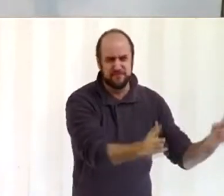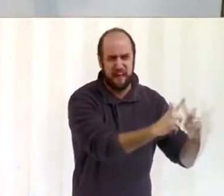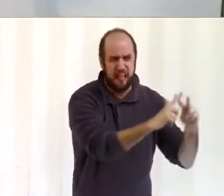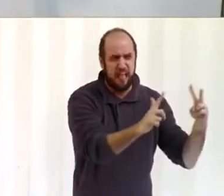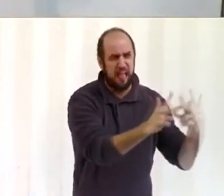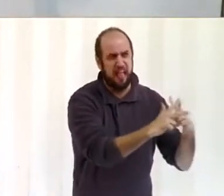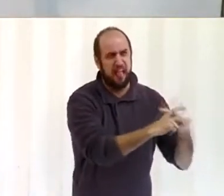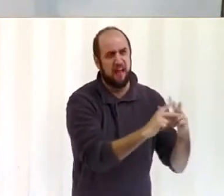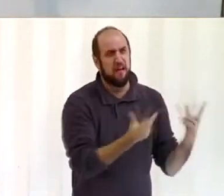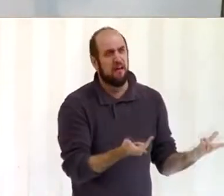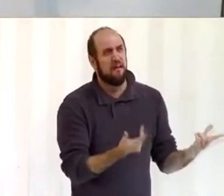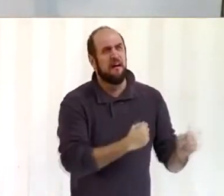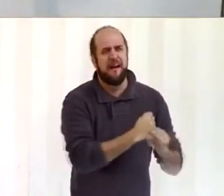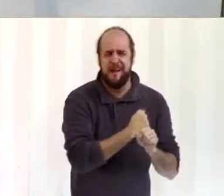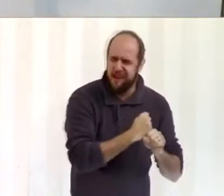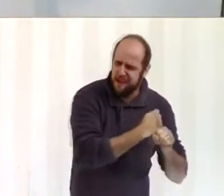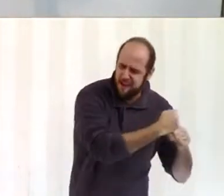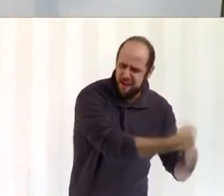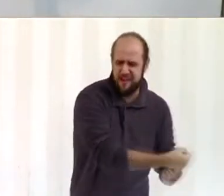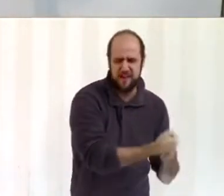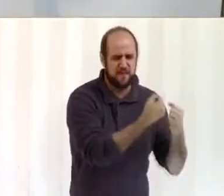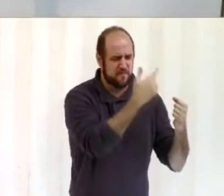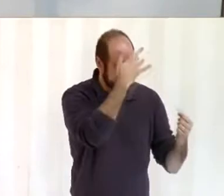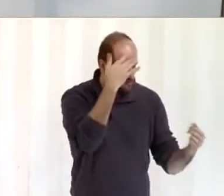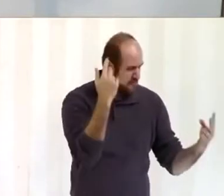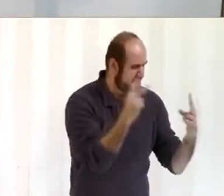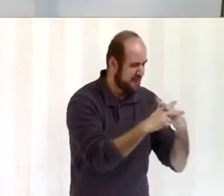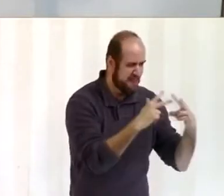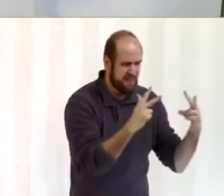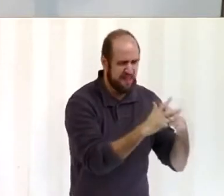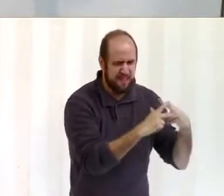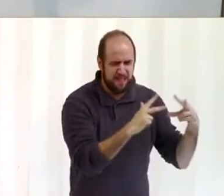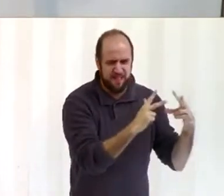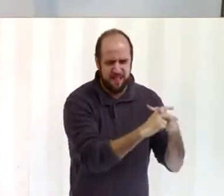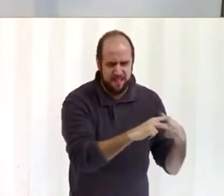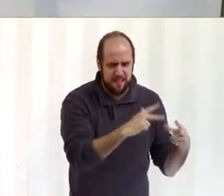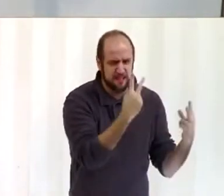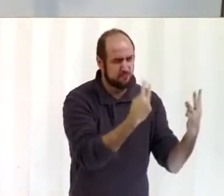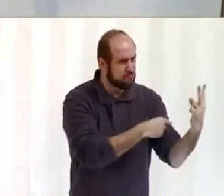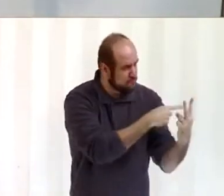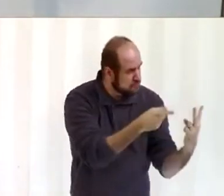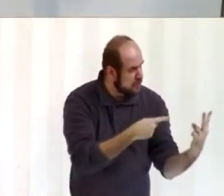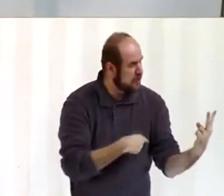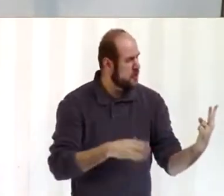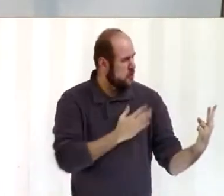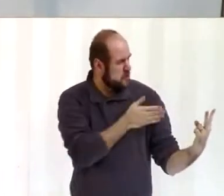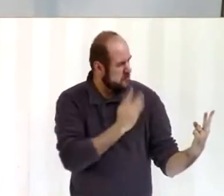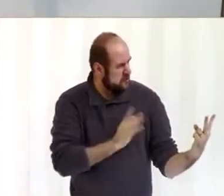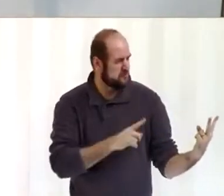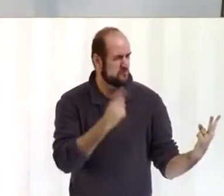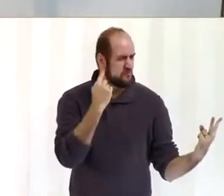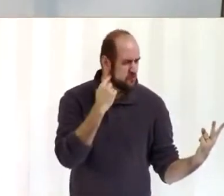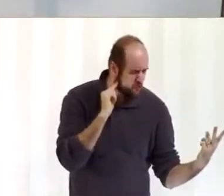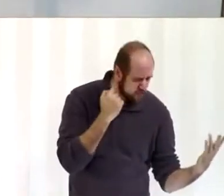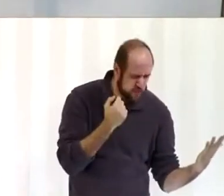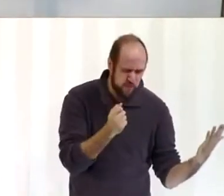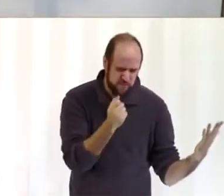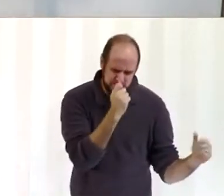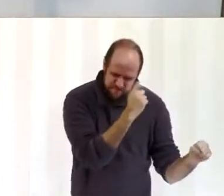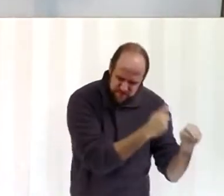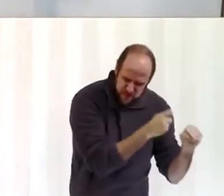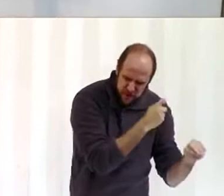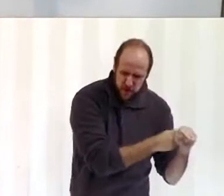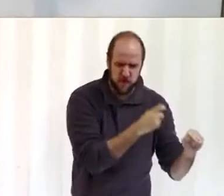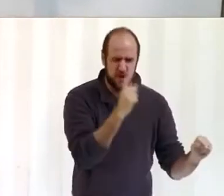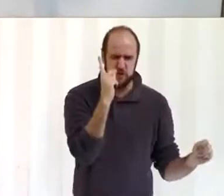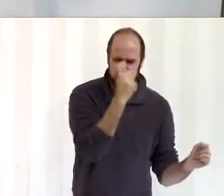brigas, anos de desentendimento, onde ambos estão com o coração petrificado, endurecido e